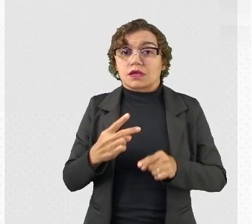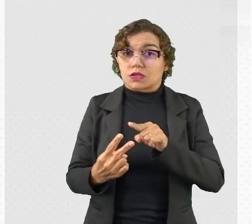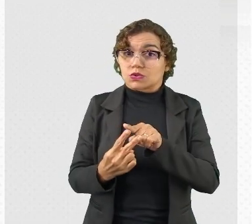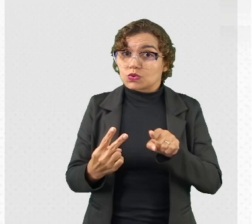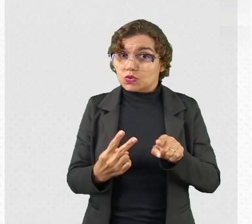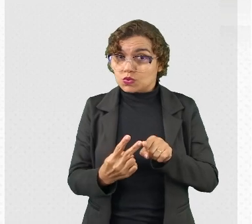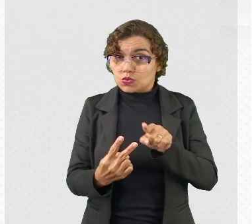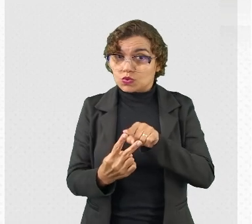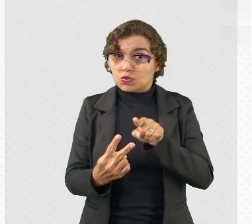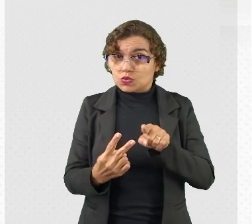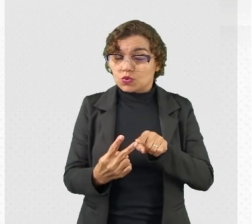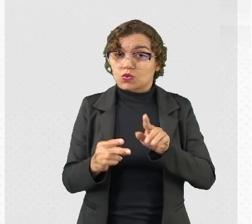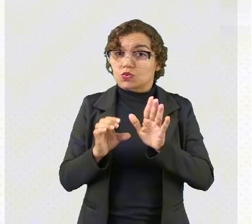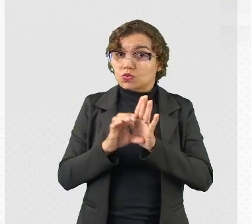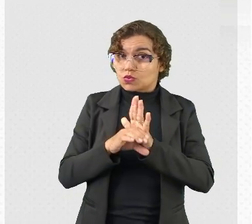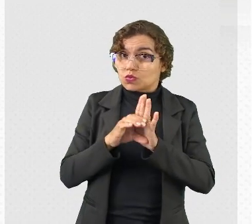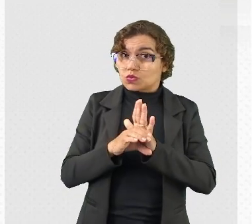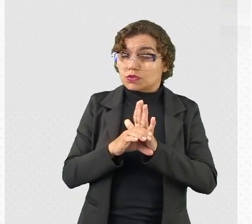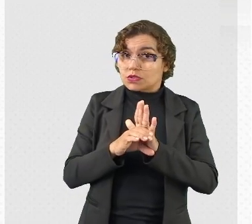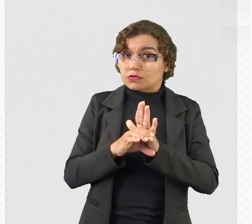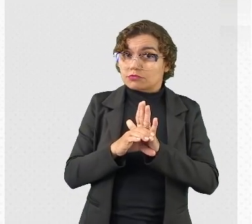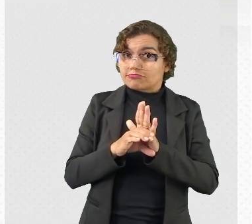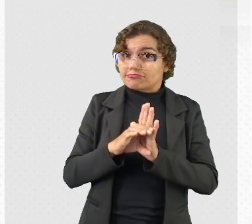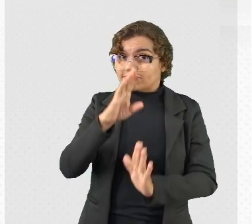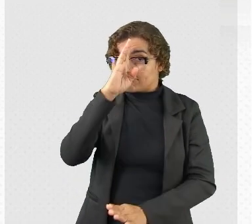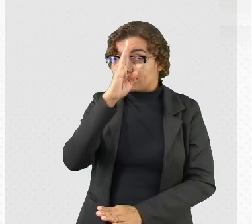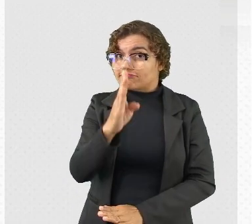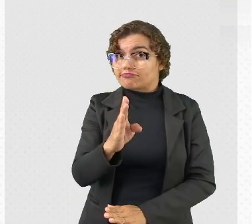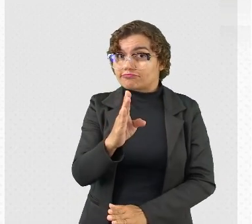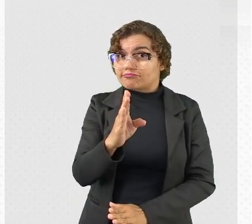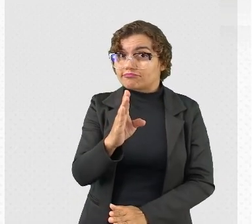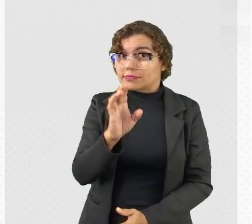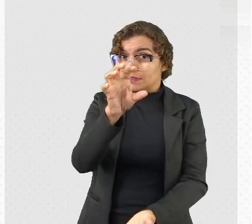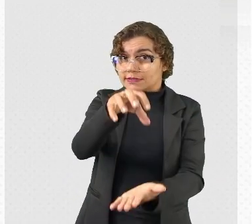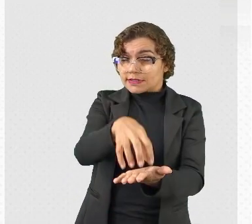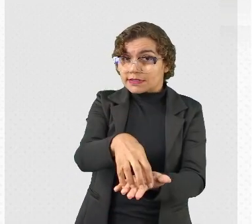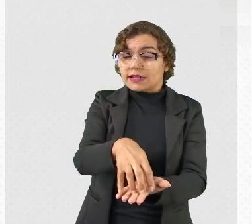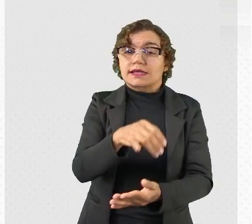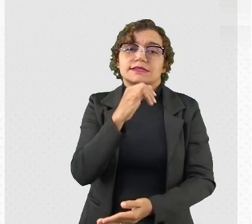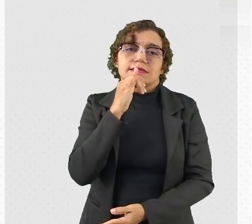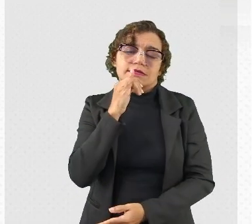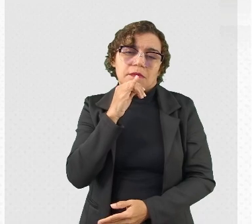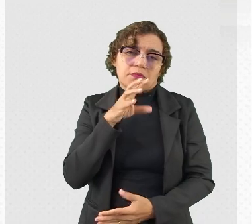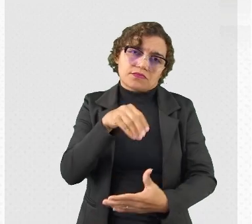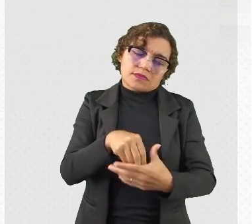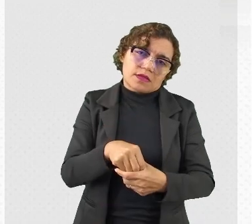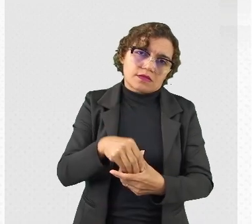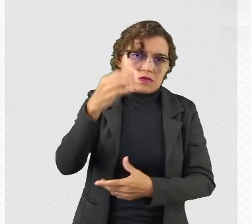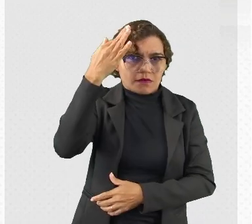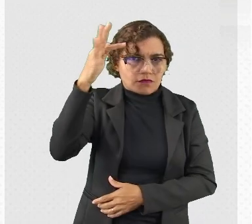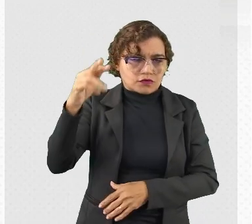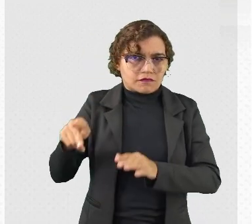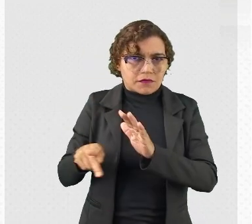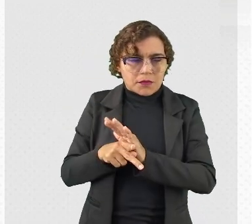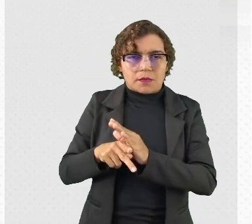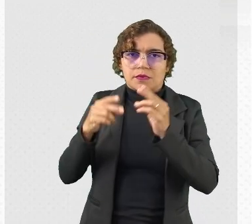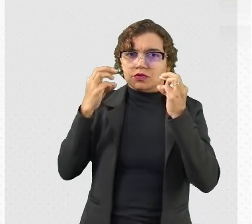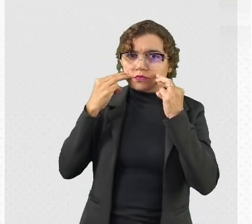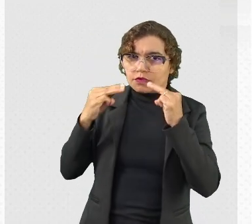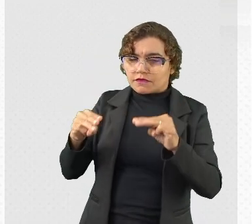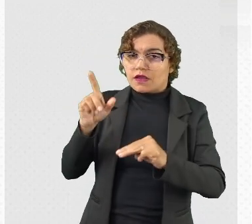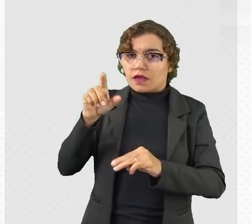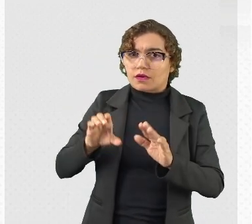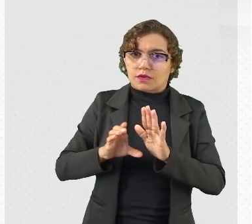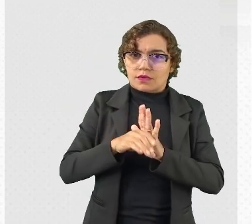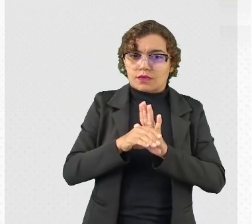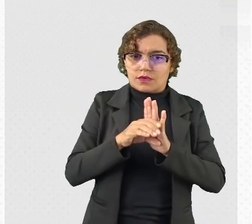conceitos centrais na filosofia de Maquiavel, que é o conceito